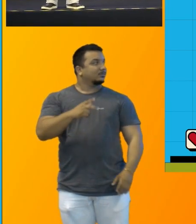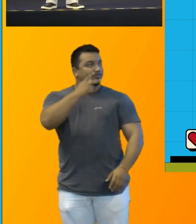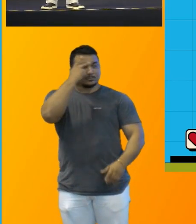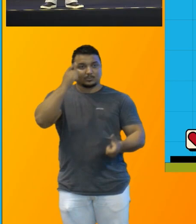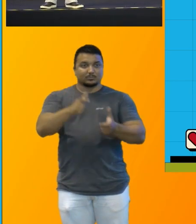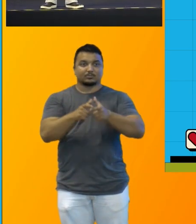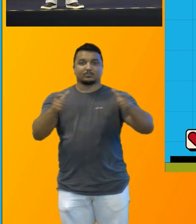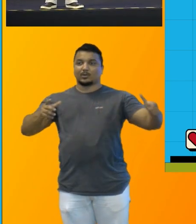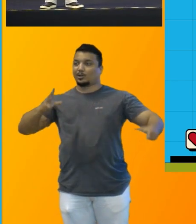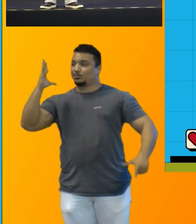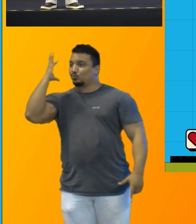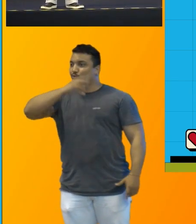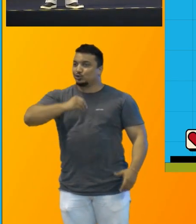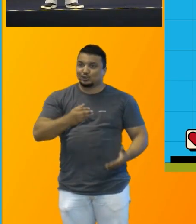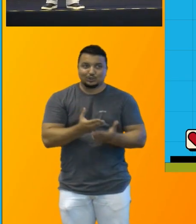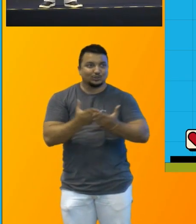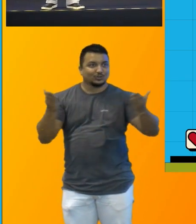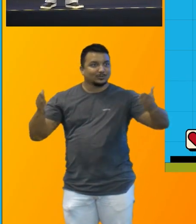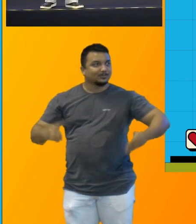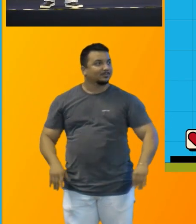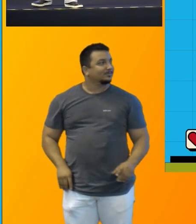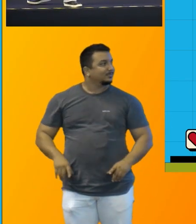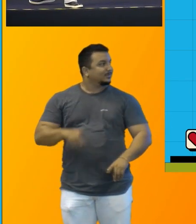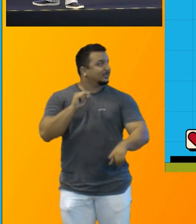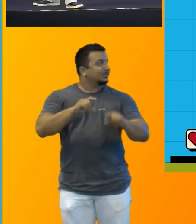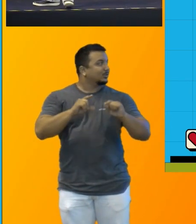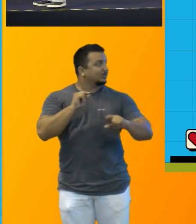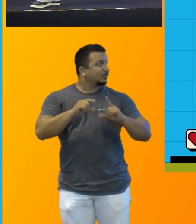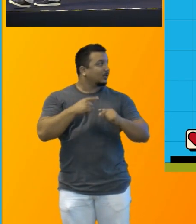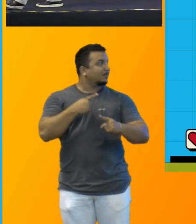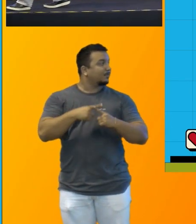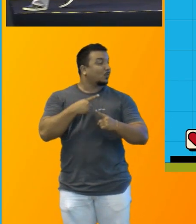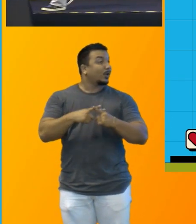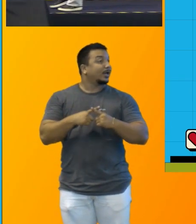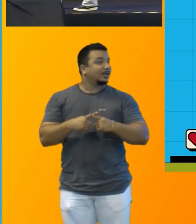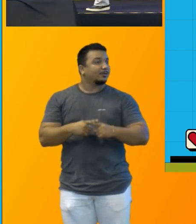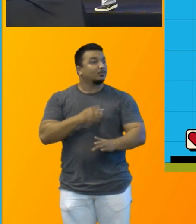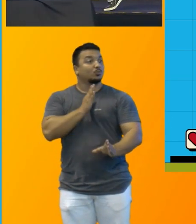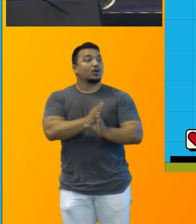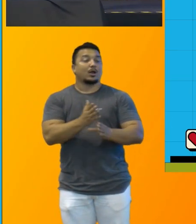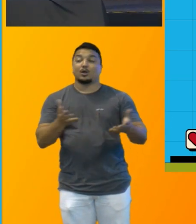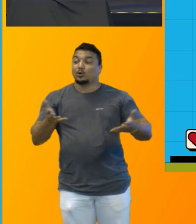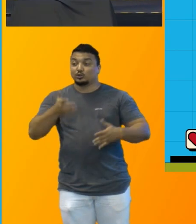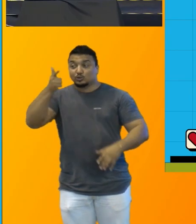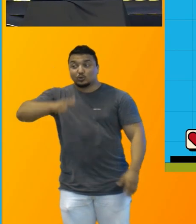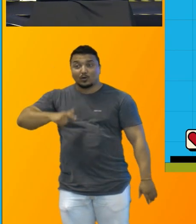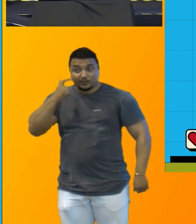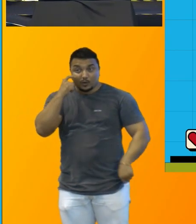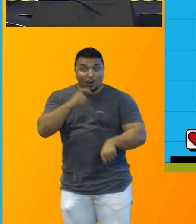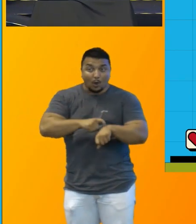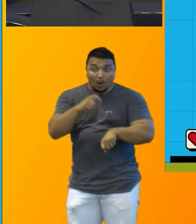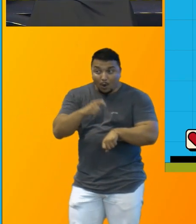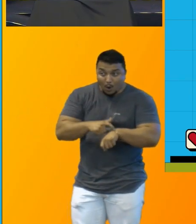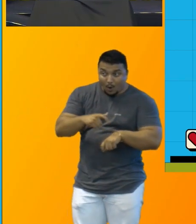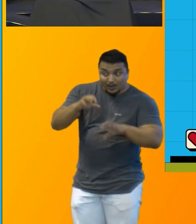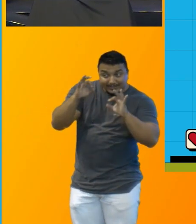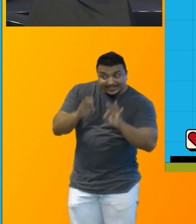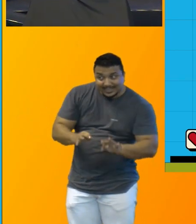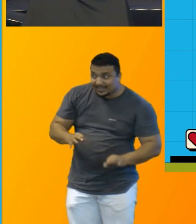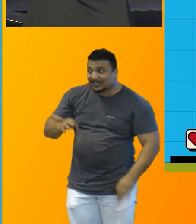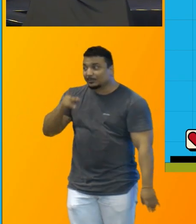tão bonito e tão selecionado. E eu digo selecionado por quê? Porque, de novo, o horário é